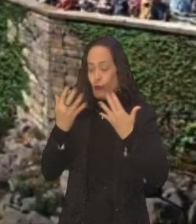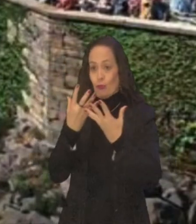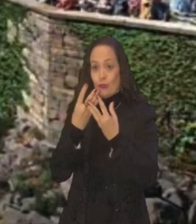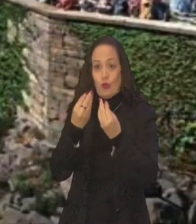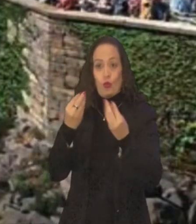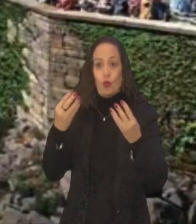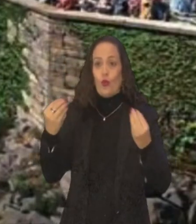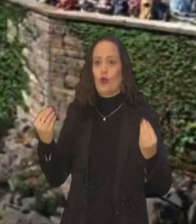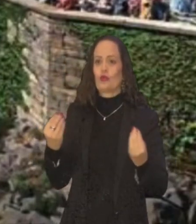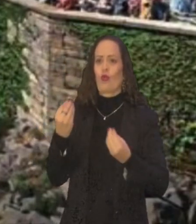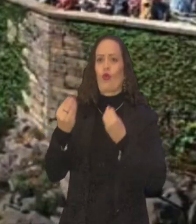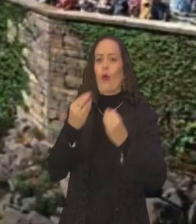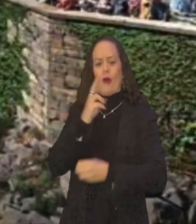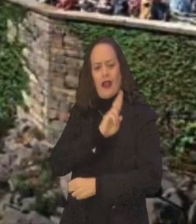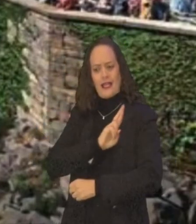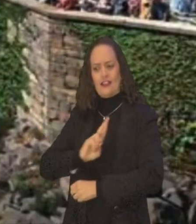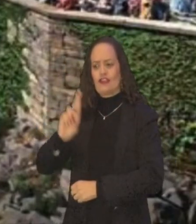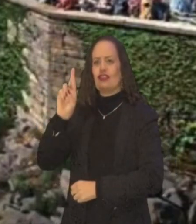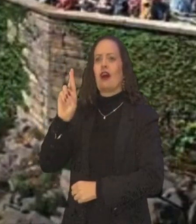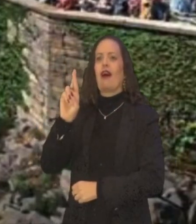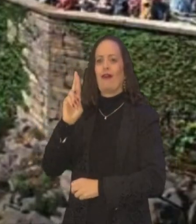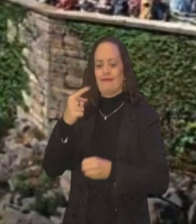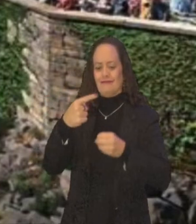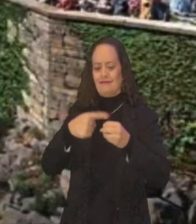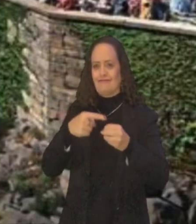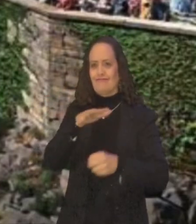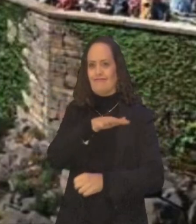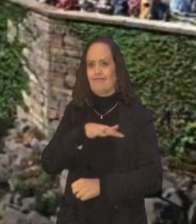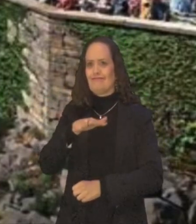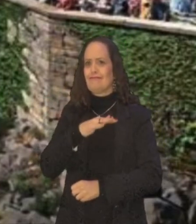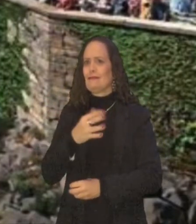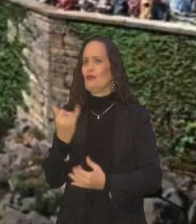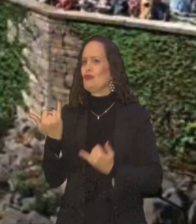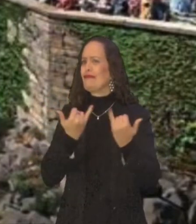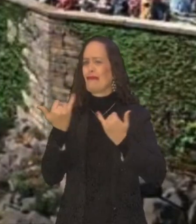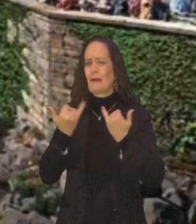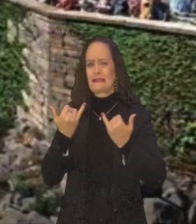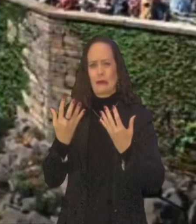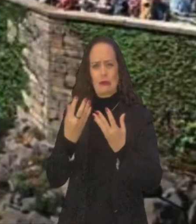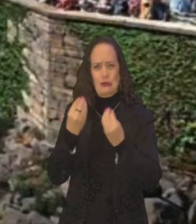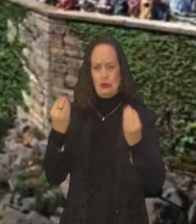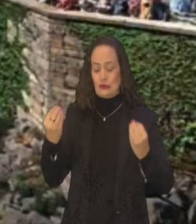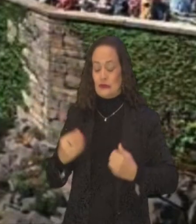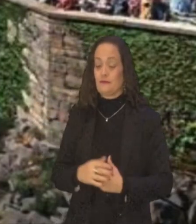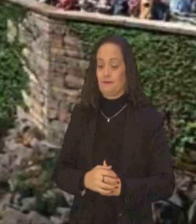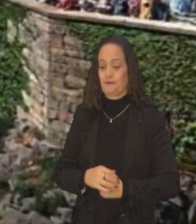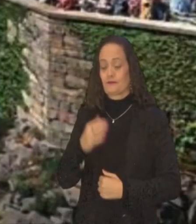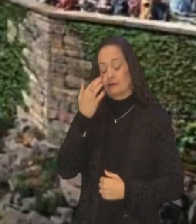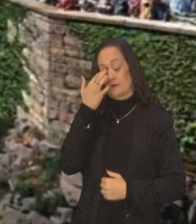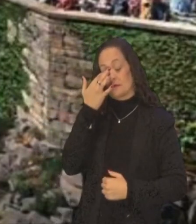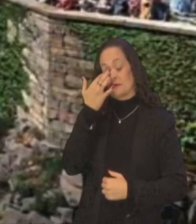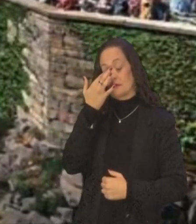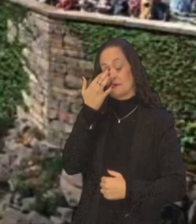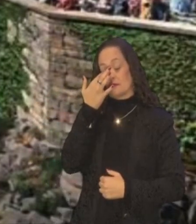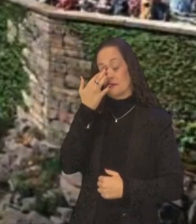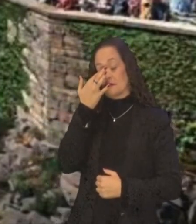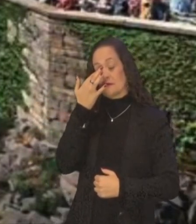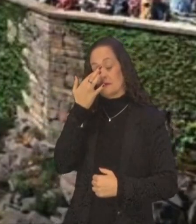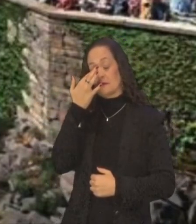desse povo, um tempo de muita riqueza em todos os sentidos. Mas